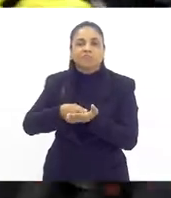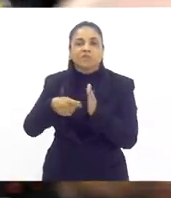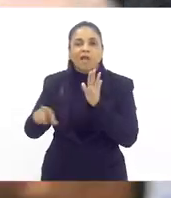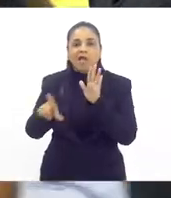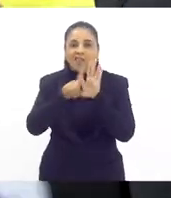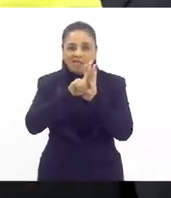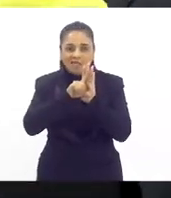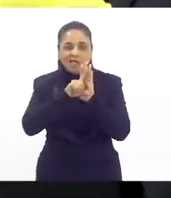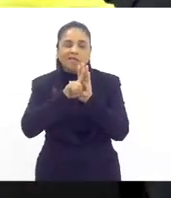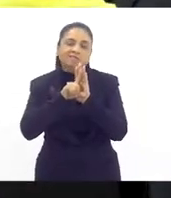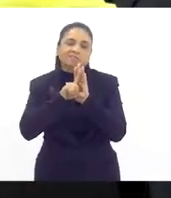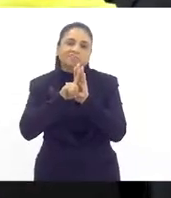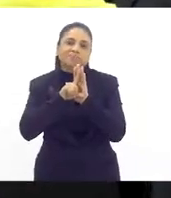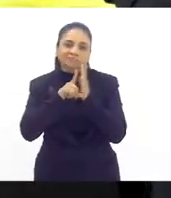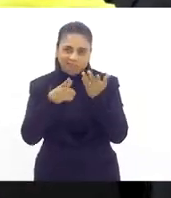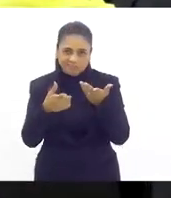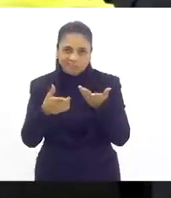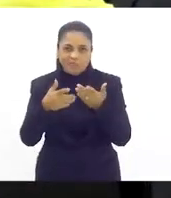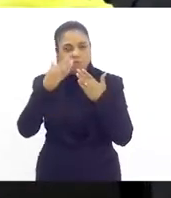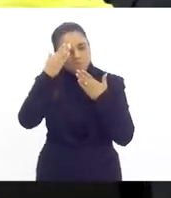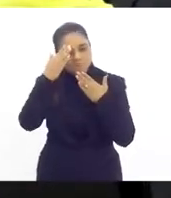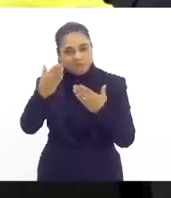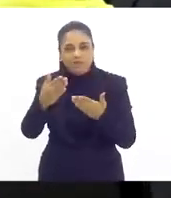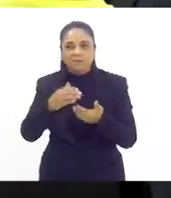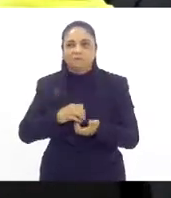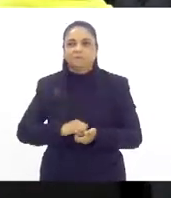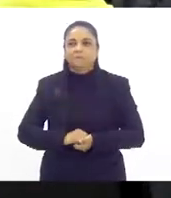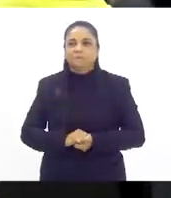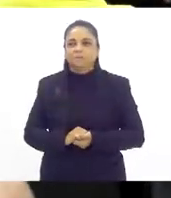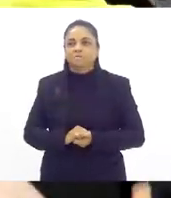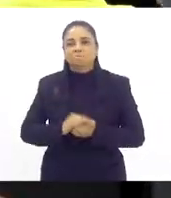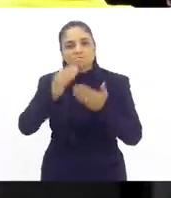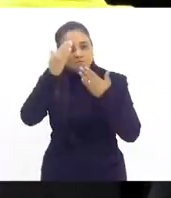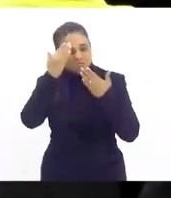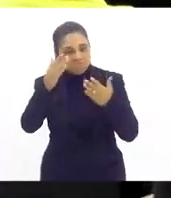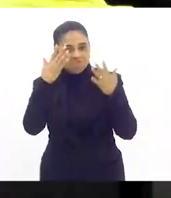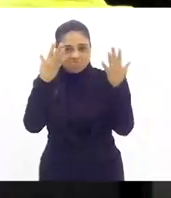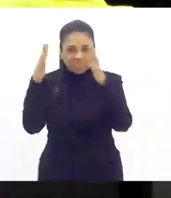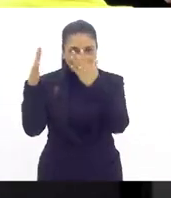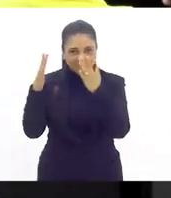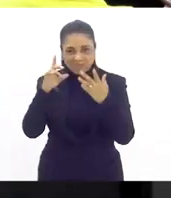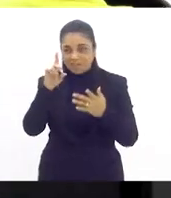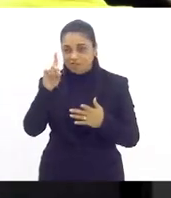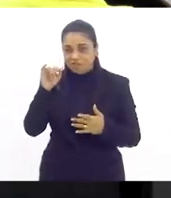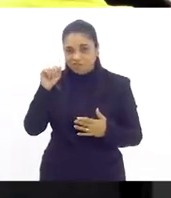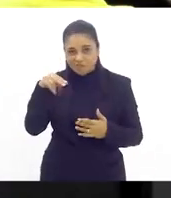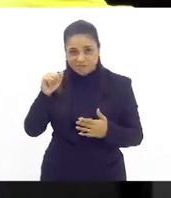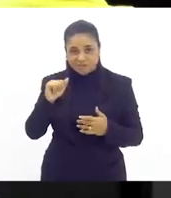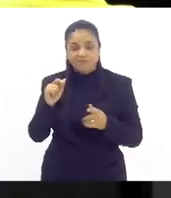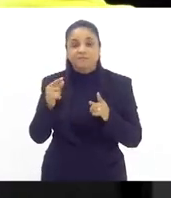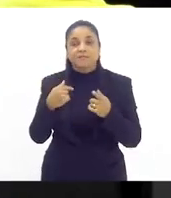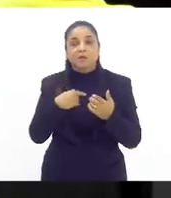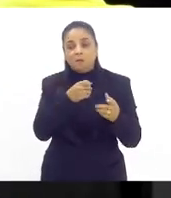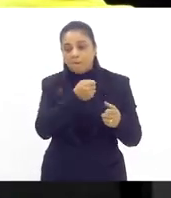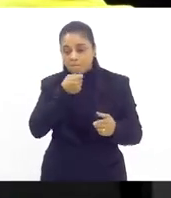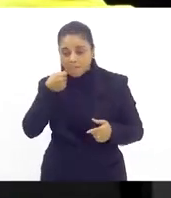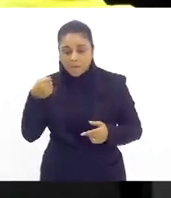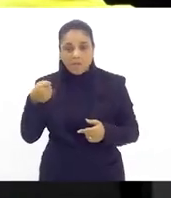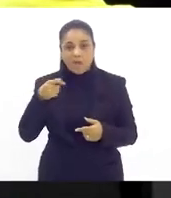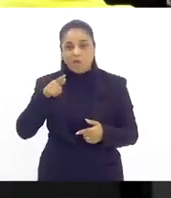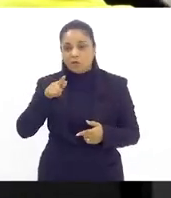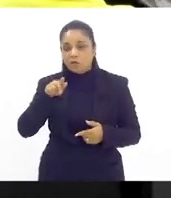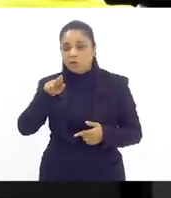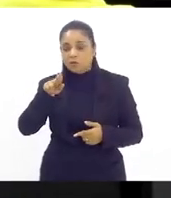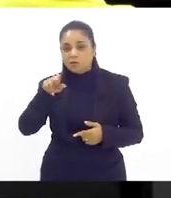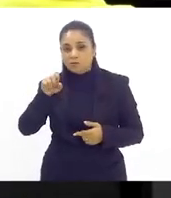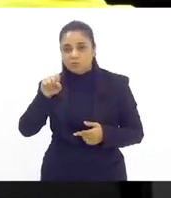lei que a lei prever é isso muito obrigado gente olha só Obrigada Diana antes de passar para o Gustavo eu só queria que a gente pactuar uma coisa que